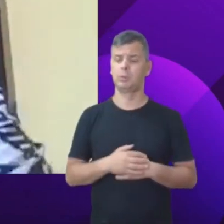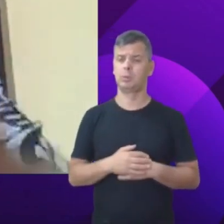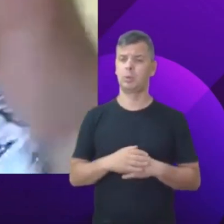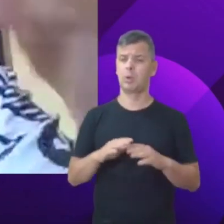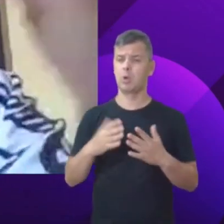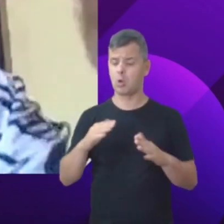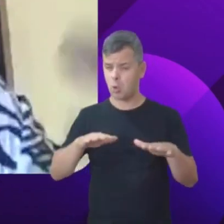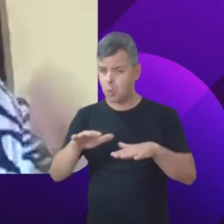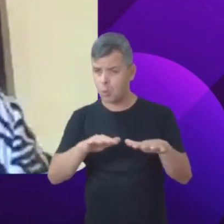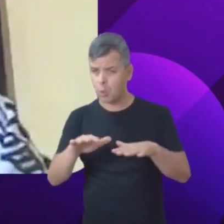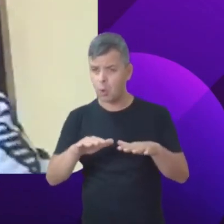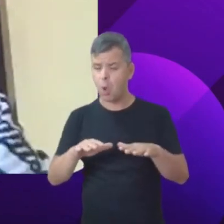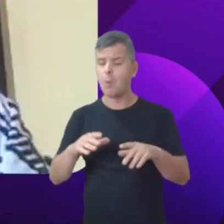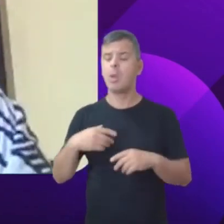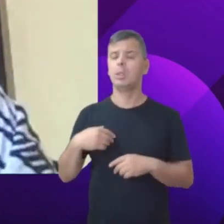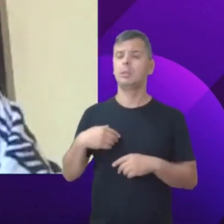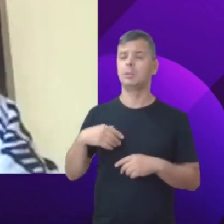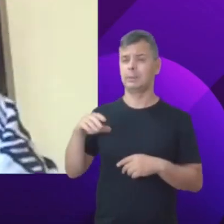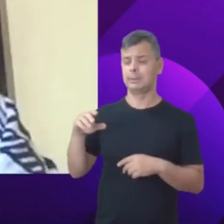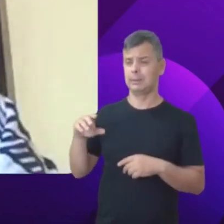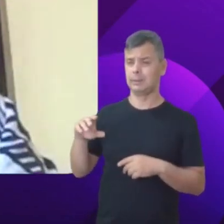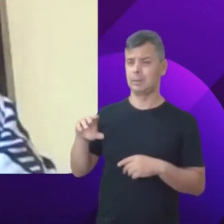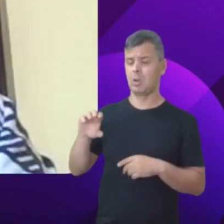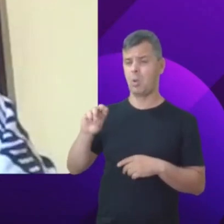com o movimento homossexual, né,